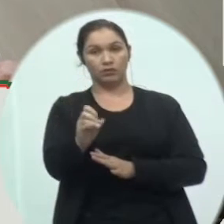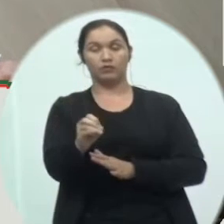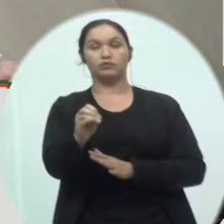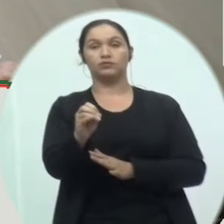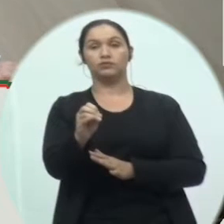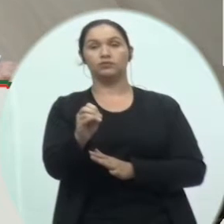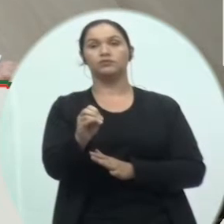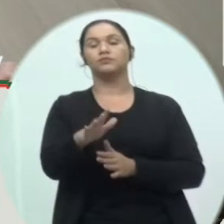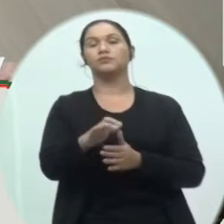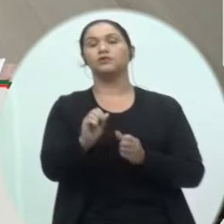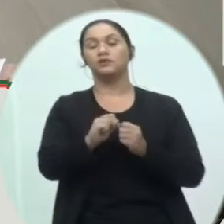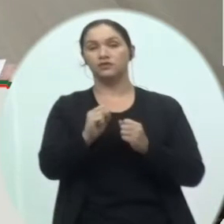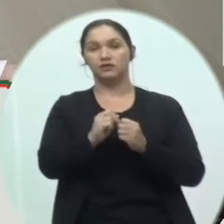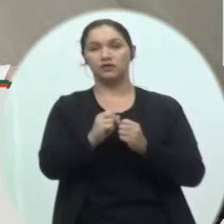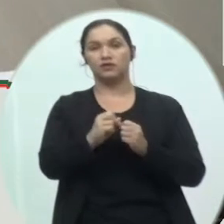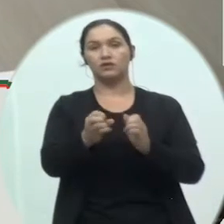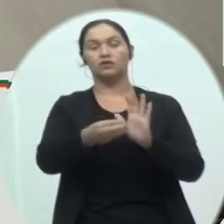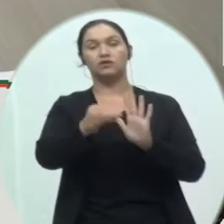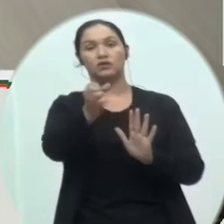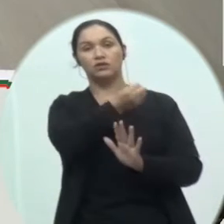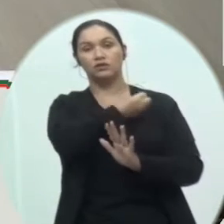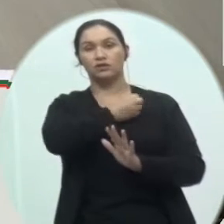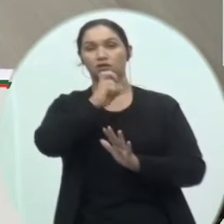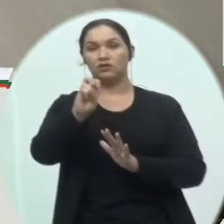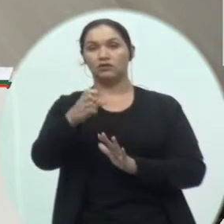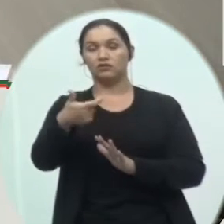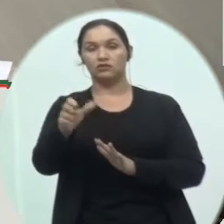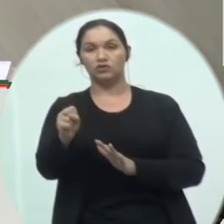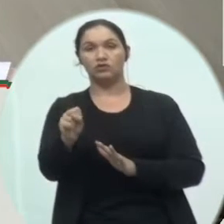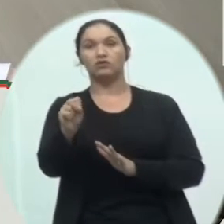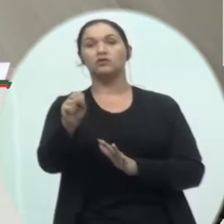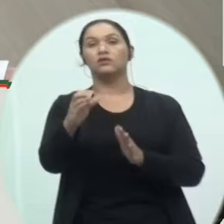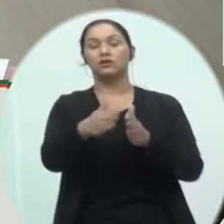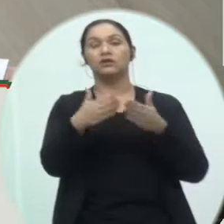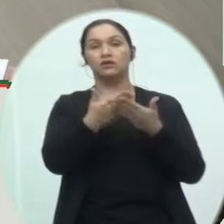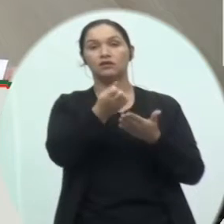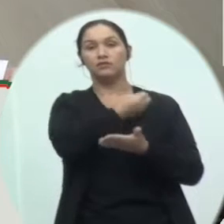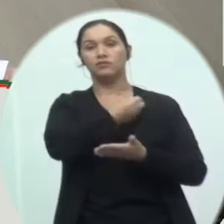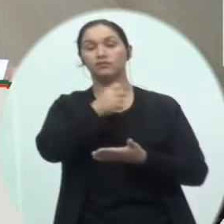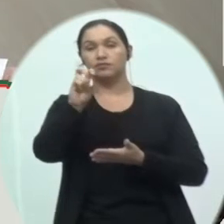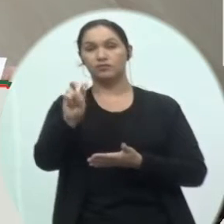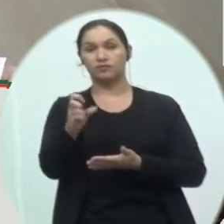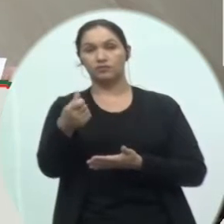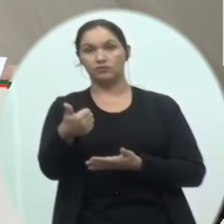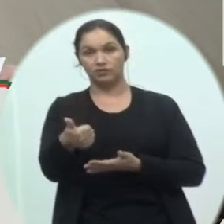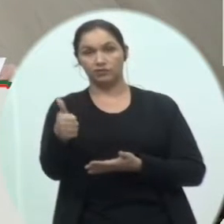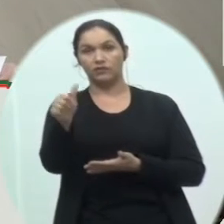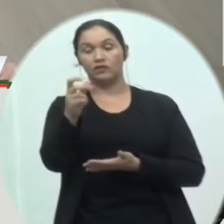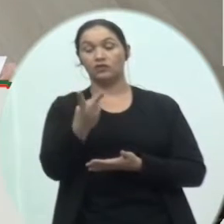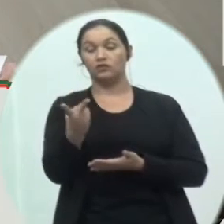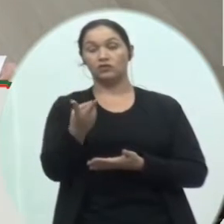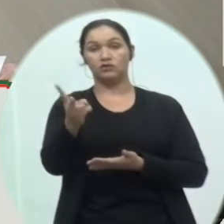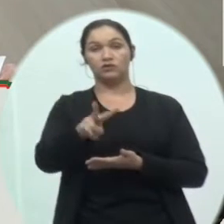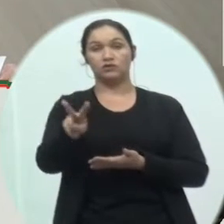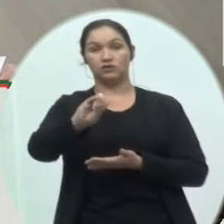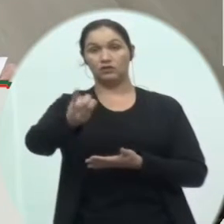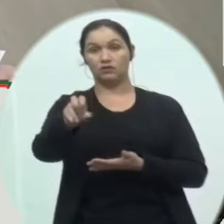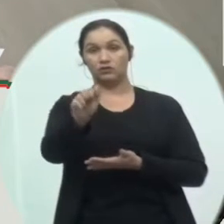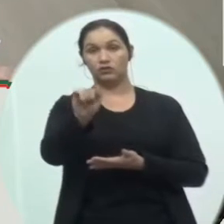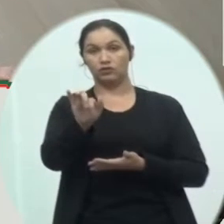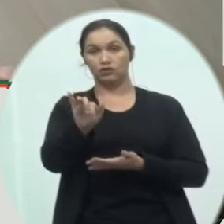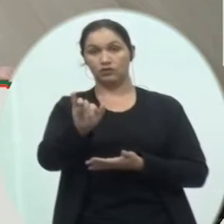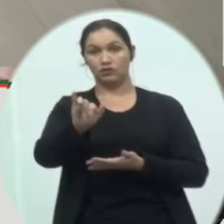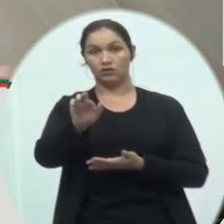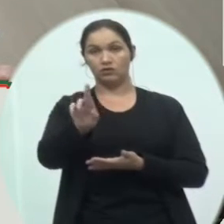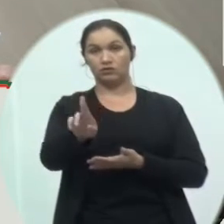número 528-2019 e requerimento número 261-2019, ambos de autoria do vereador Jair